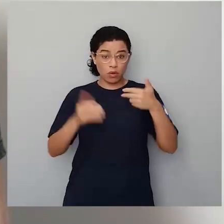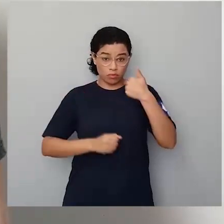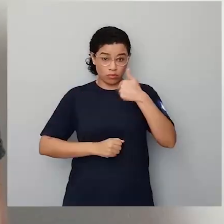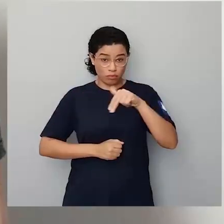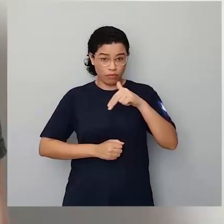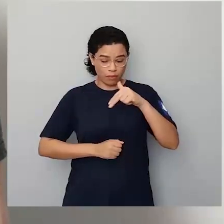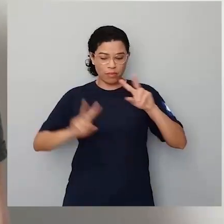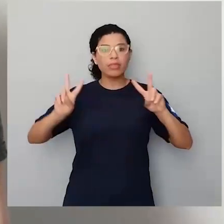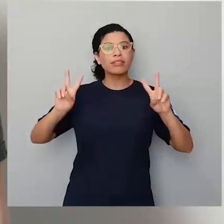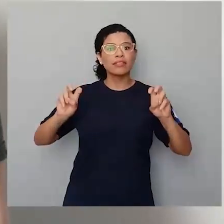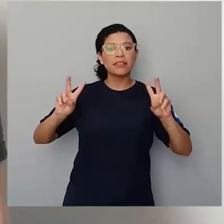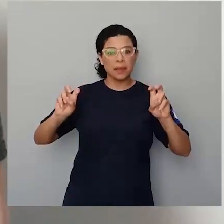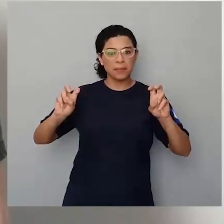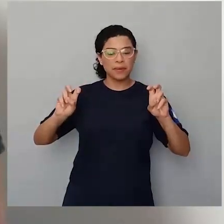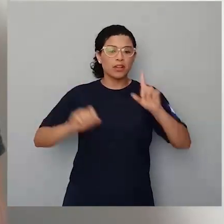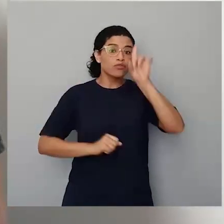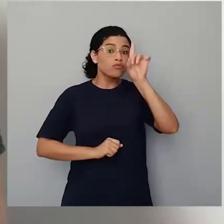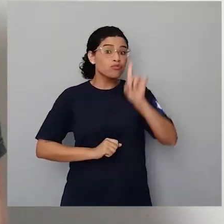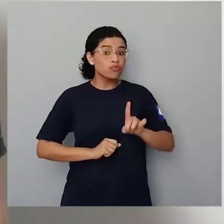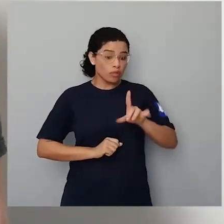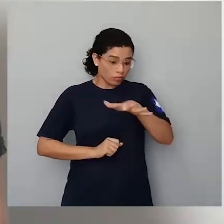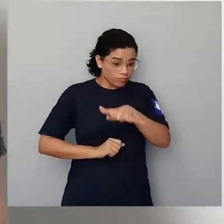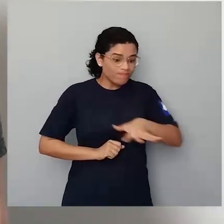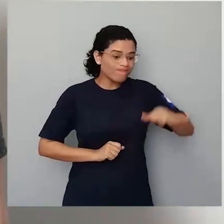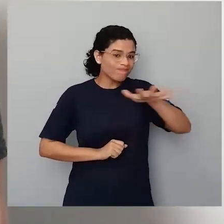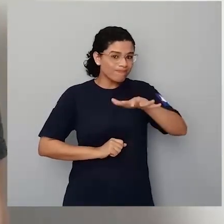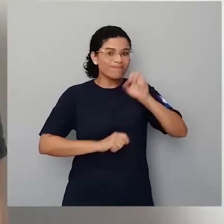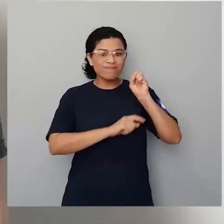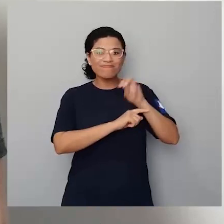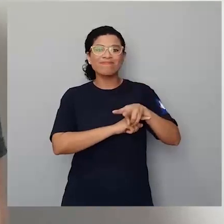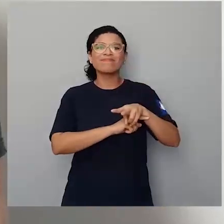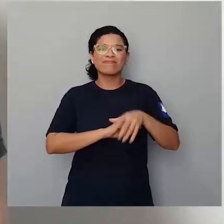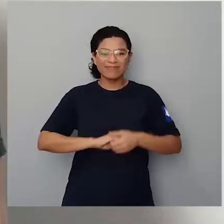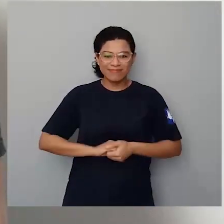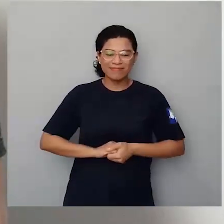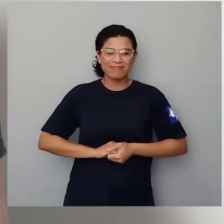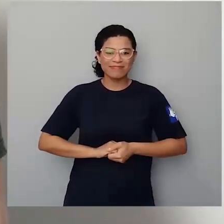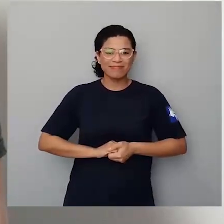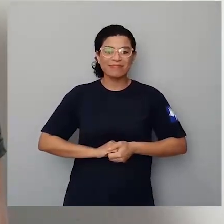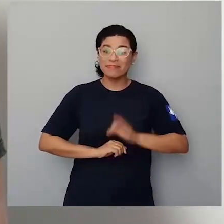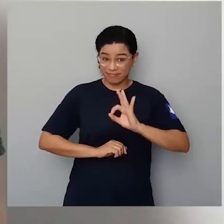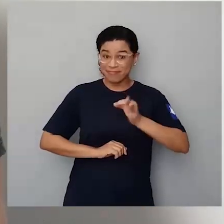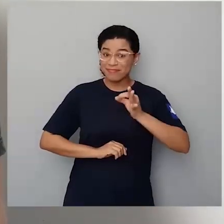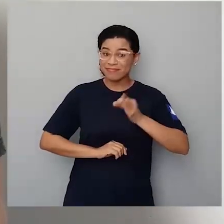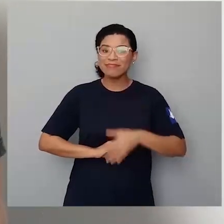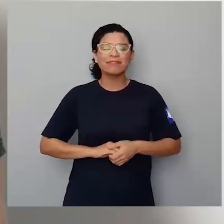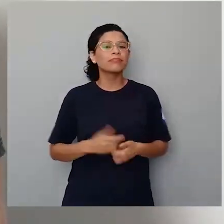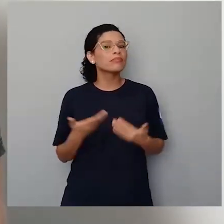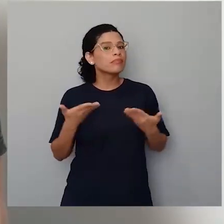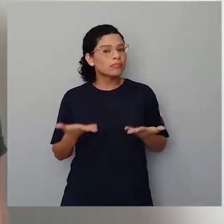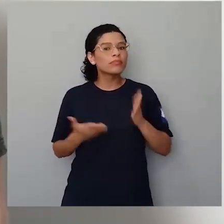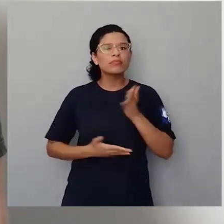do programa é o direito que nós temos de ocupar espaços físicos e decisórios,